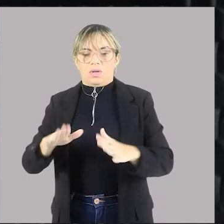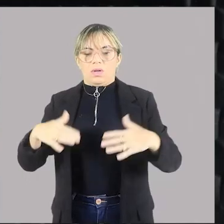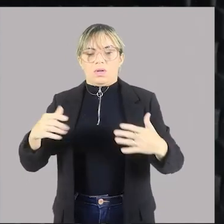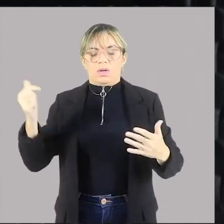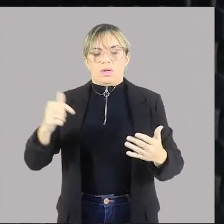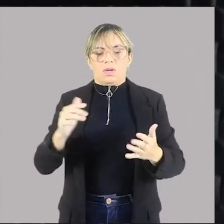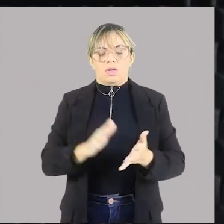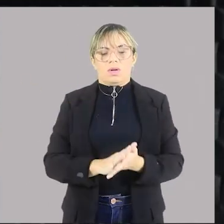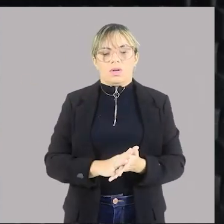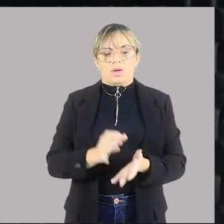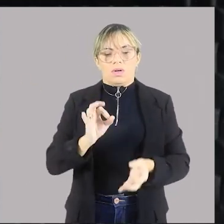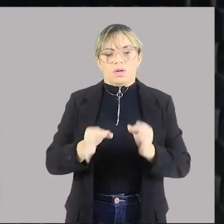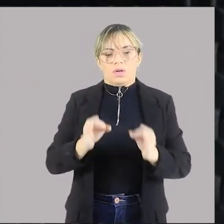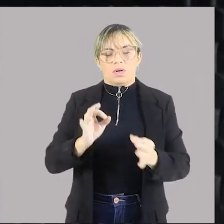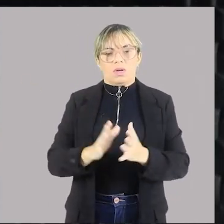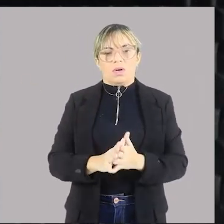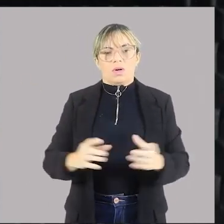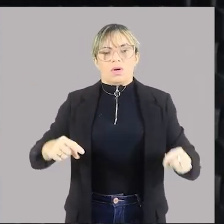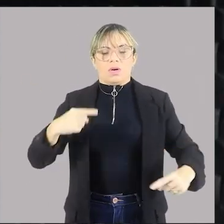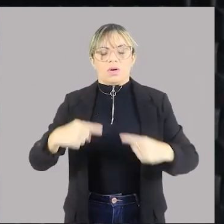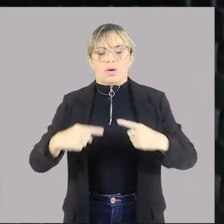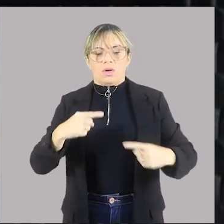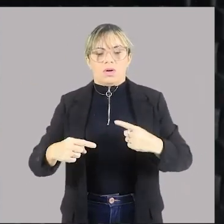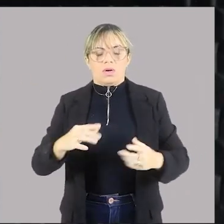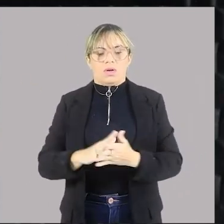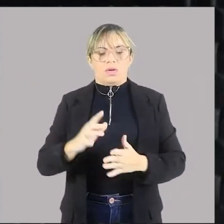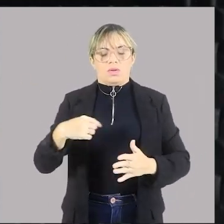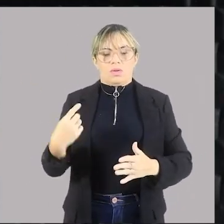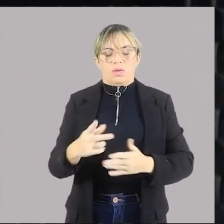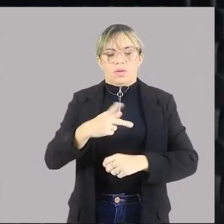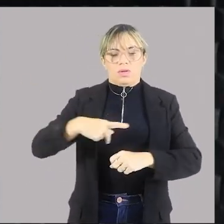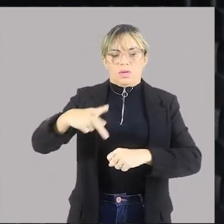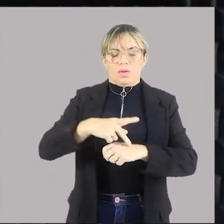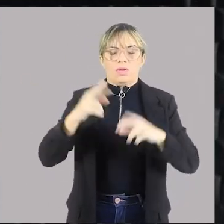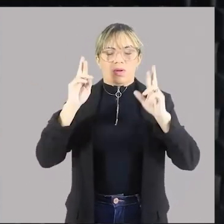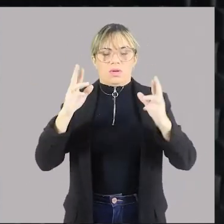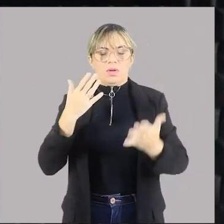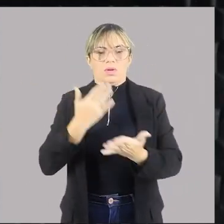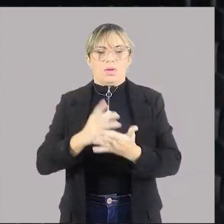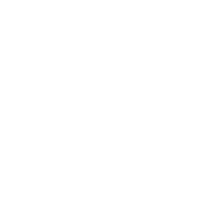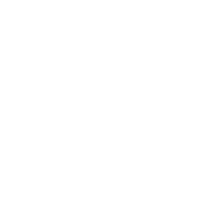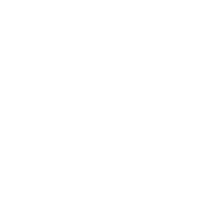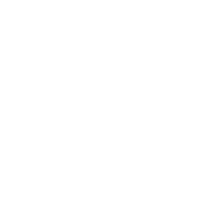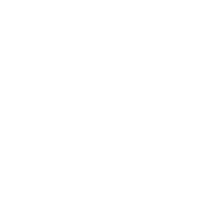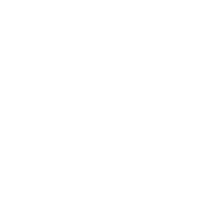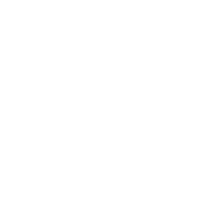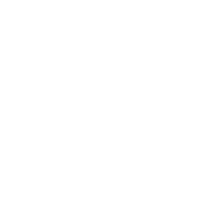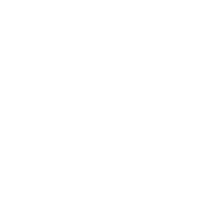organização jurídico-política do Estado. Espero que tenhamos tido um bom estudo e até mais.